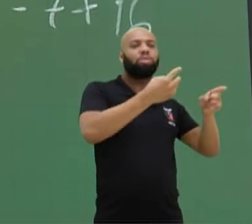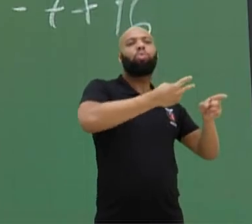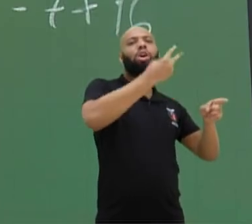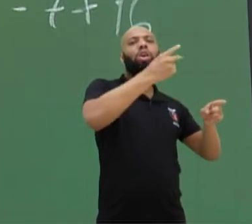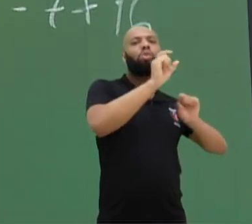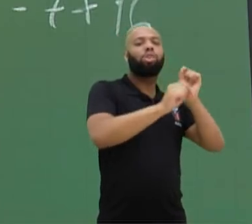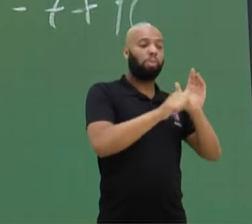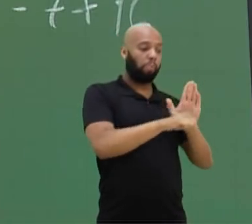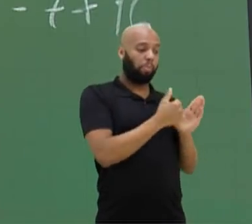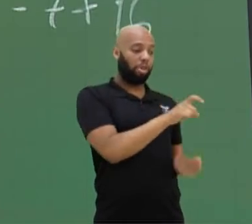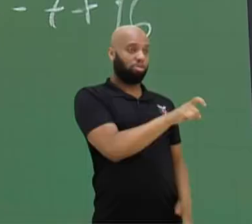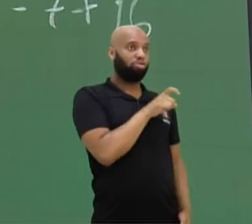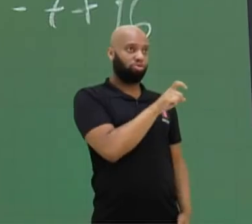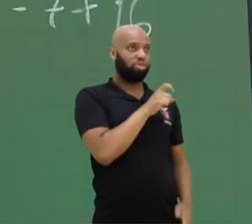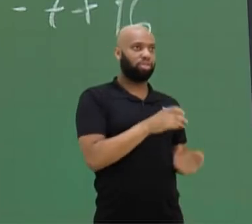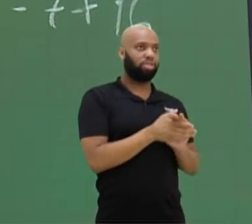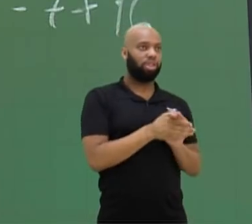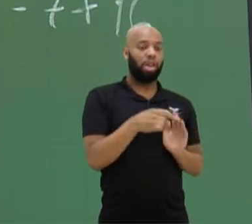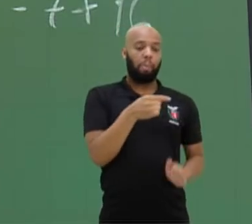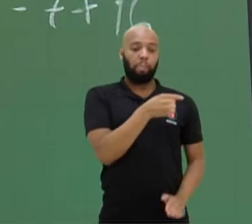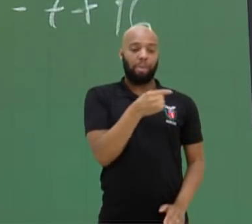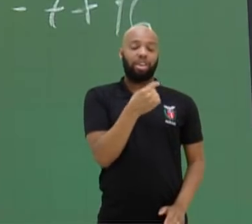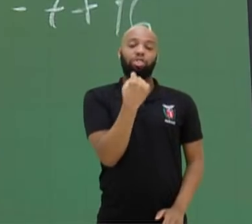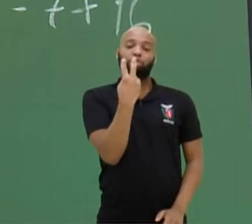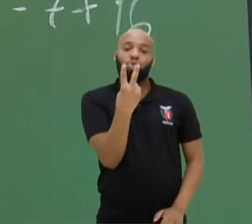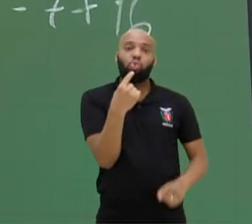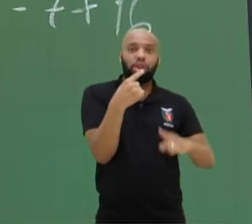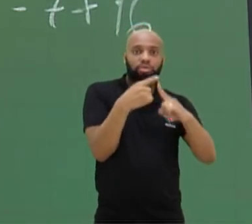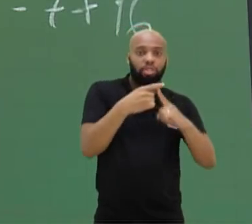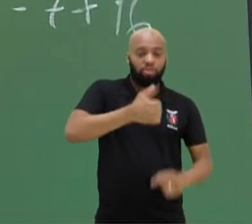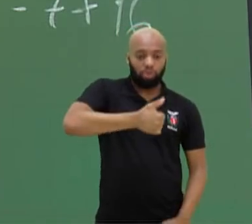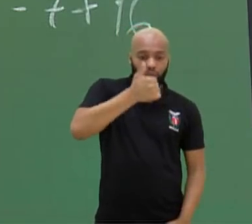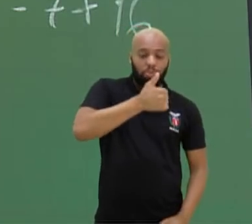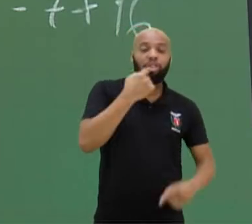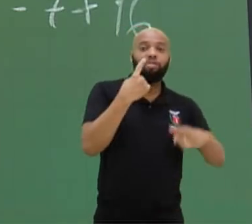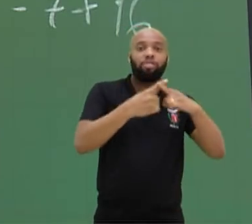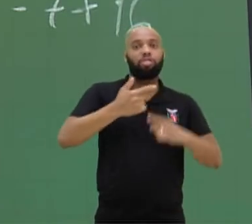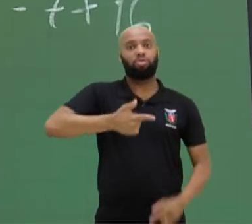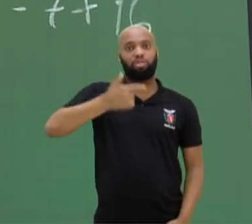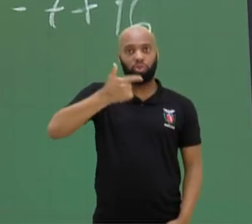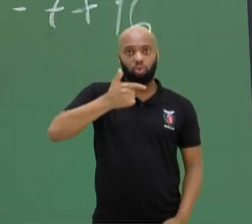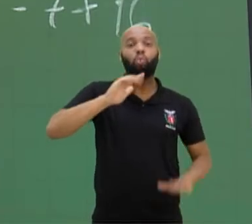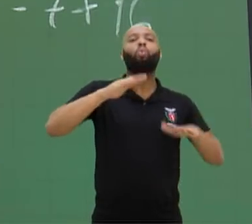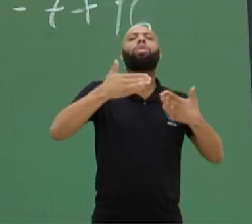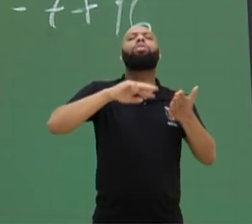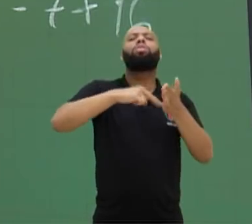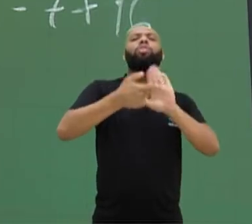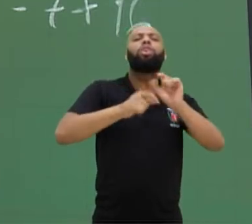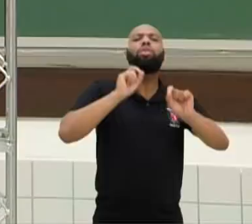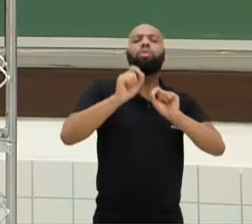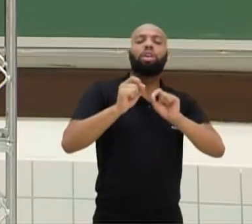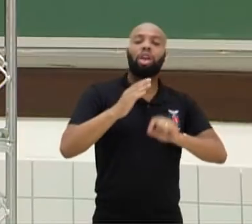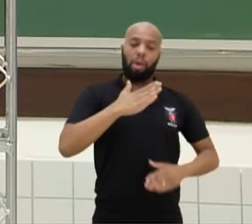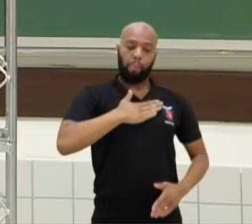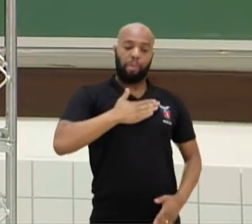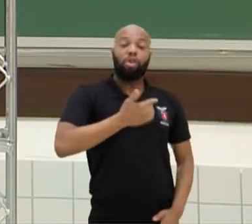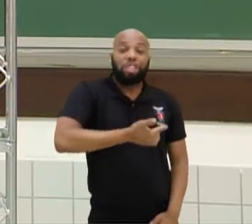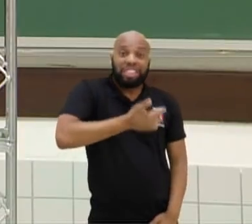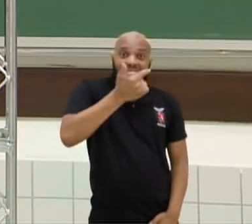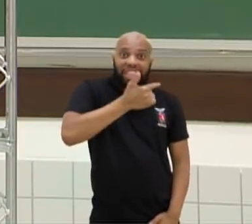é x, menos duas vezes o primeiro pelo segundo. Opa! Então o meu segundo elemento,